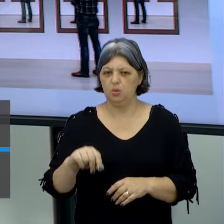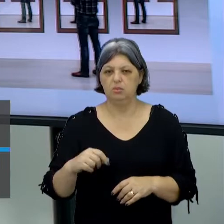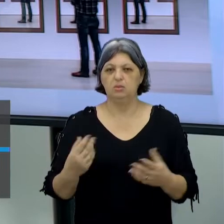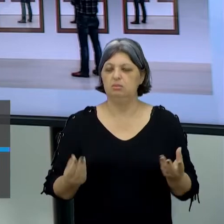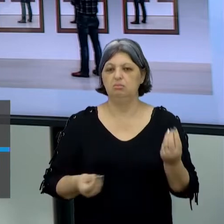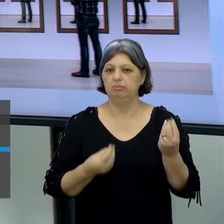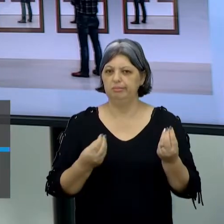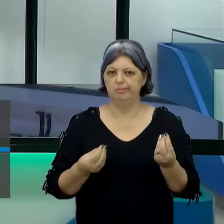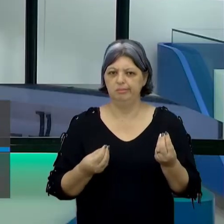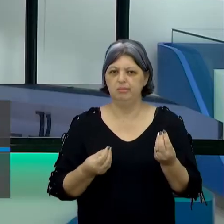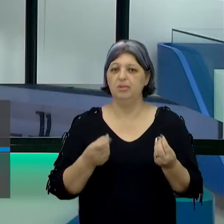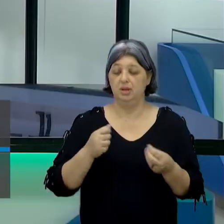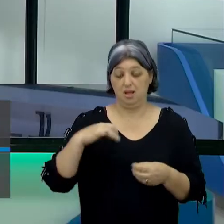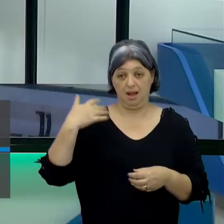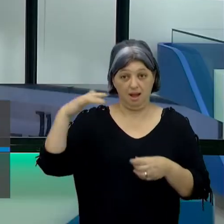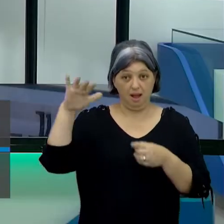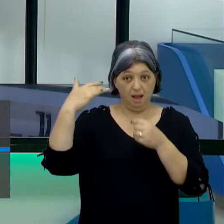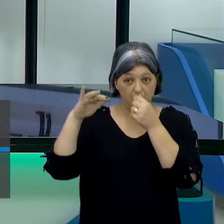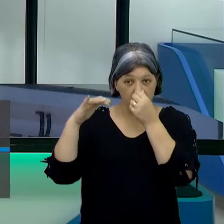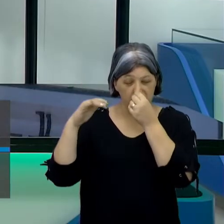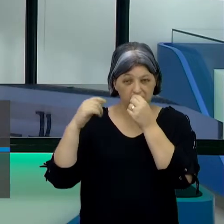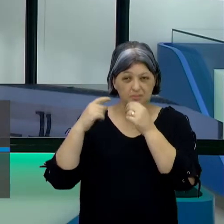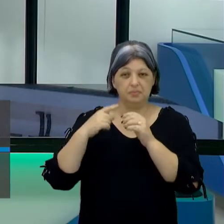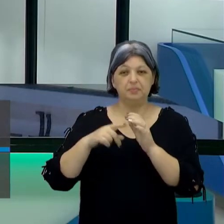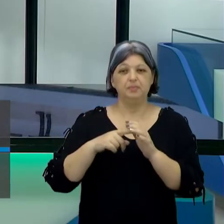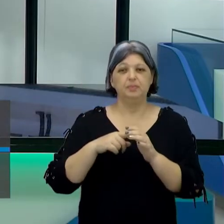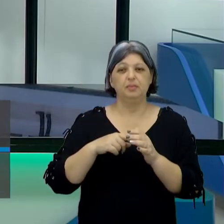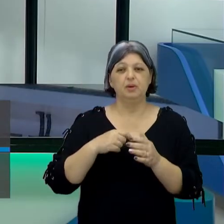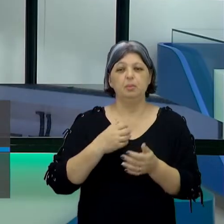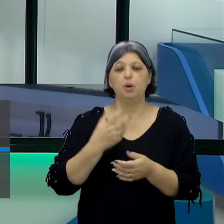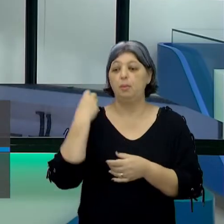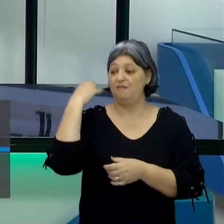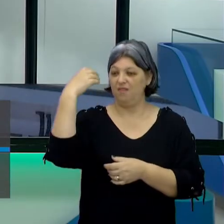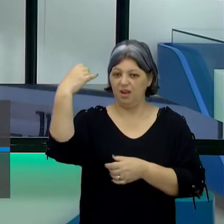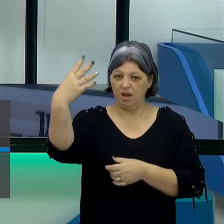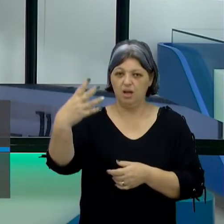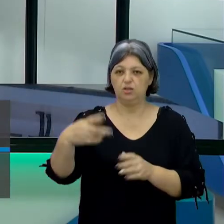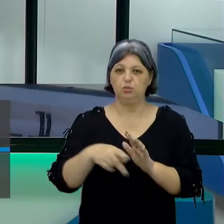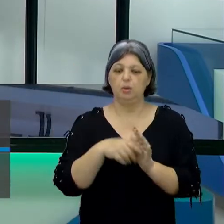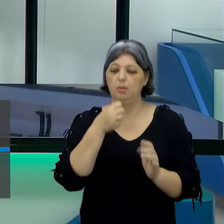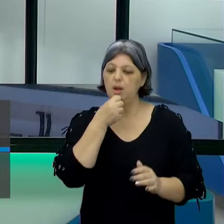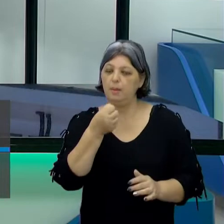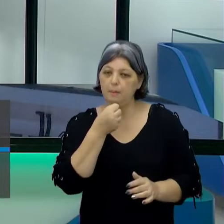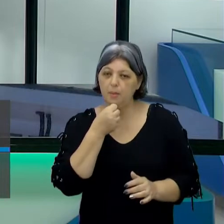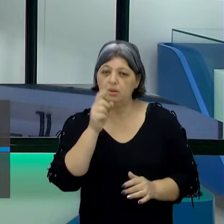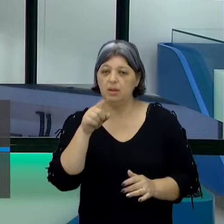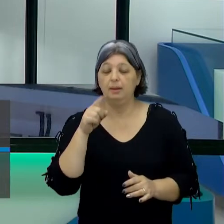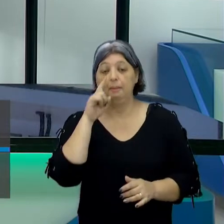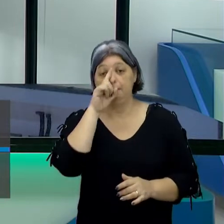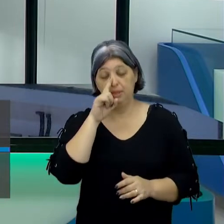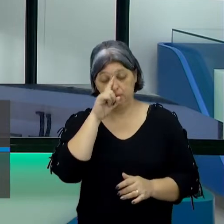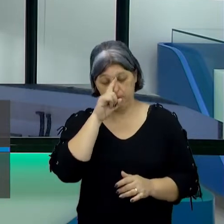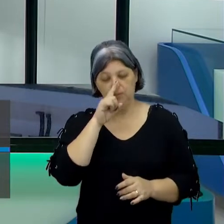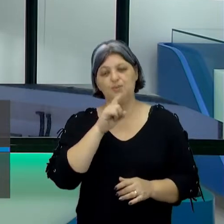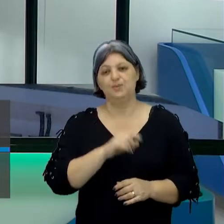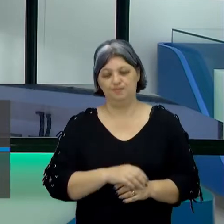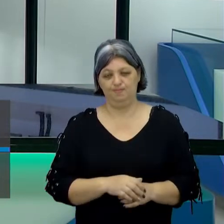nisso. É muito caro mandar um repórter lá pro leste europeu para poder cobrir o conflito. E perigoso. E